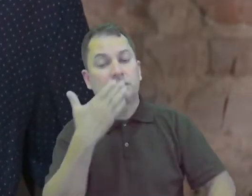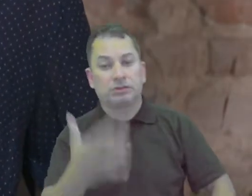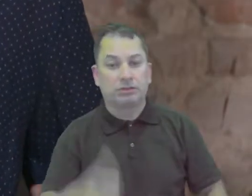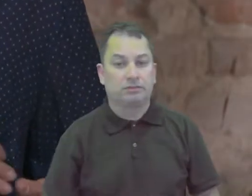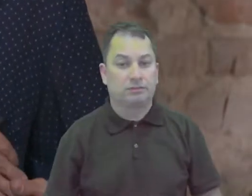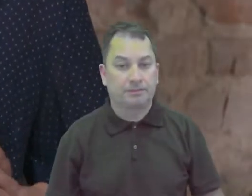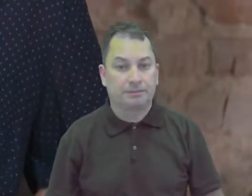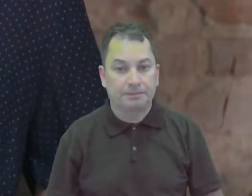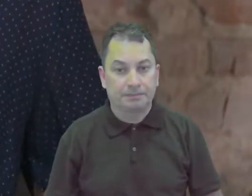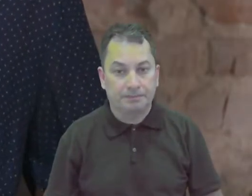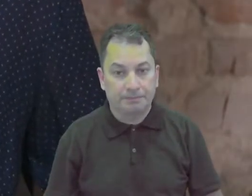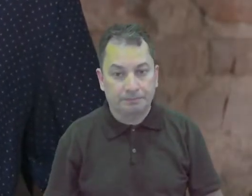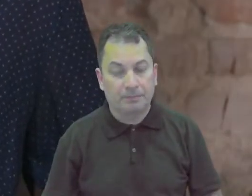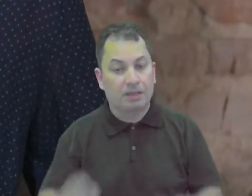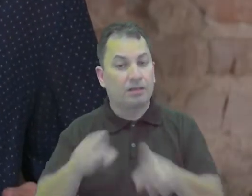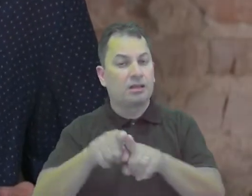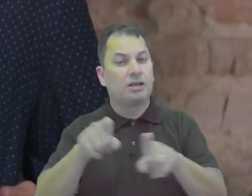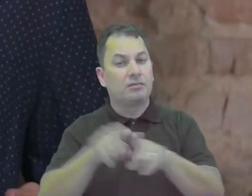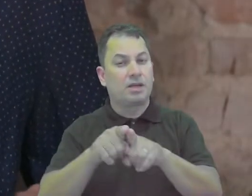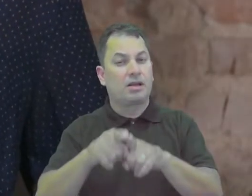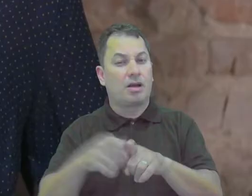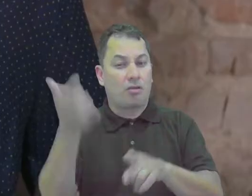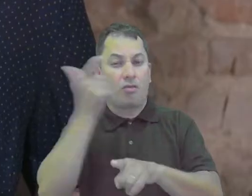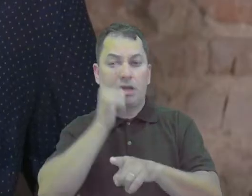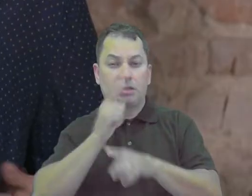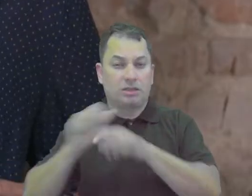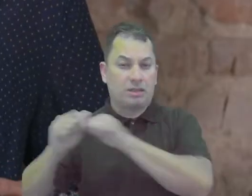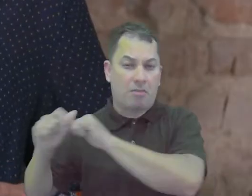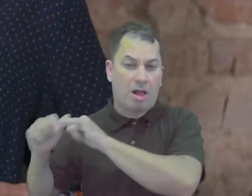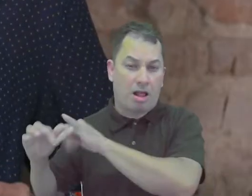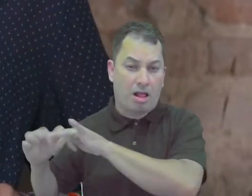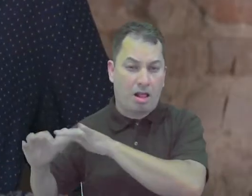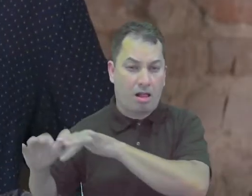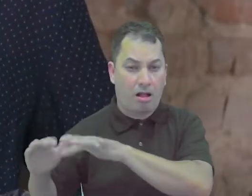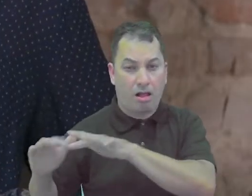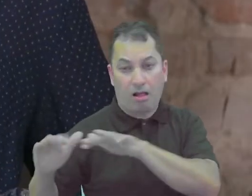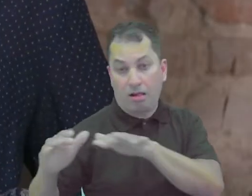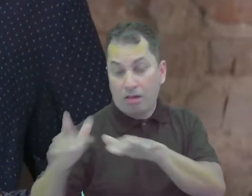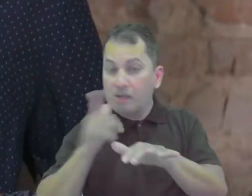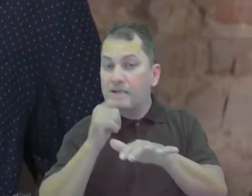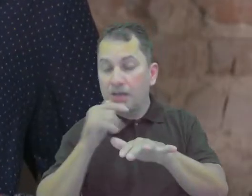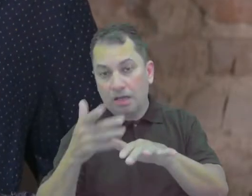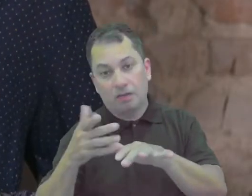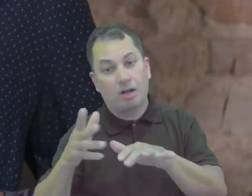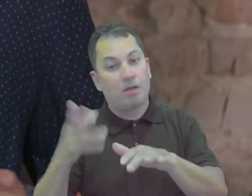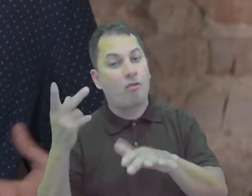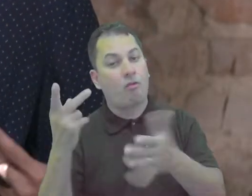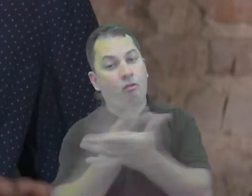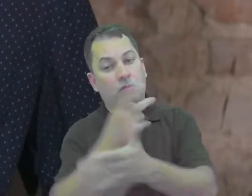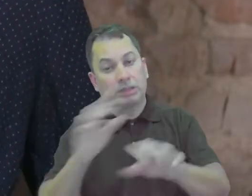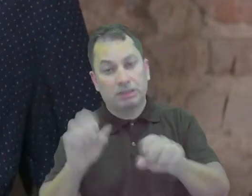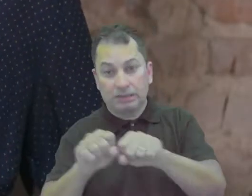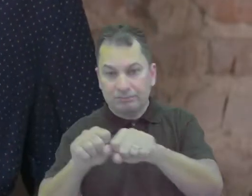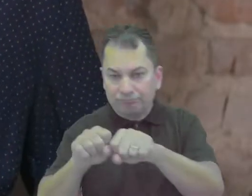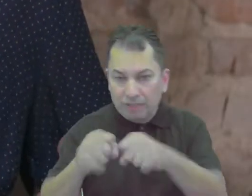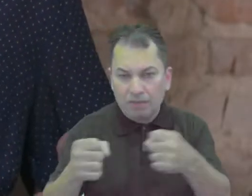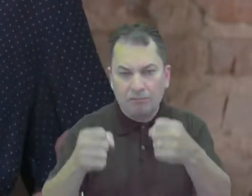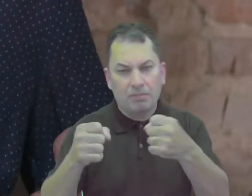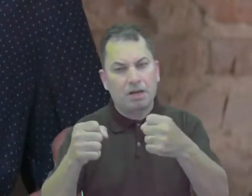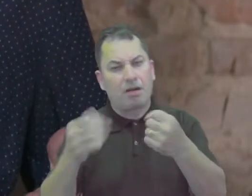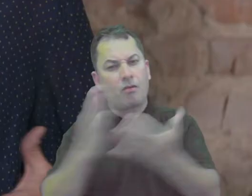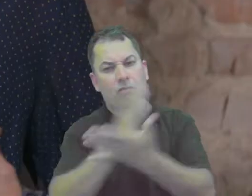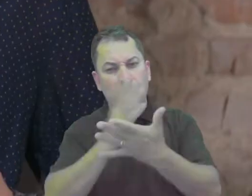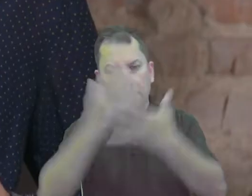de ser arrastado, né, por algum lugar e aí ter essa fratura. Diante de toda essa